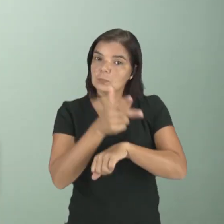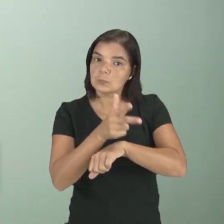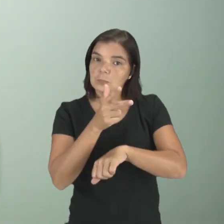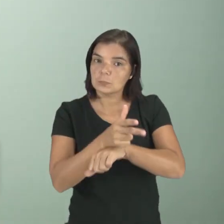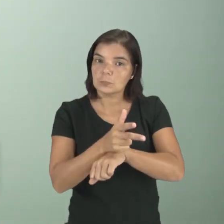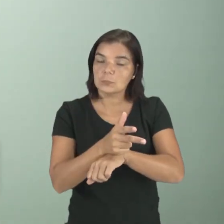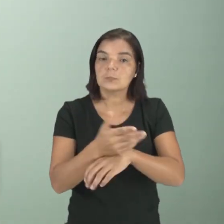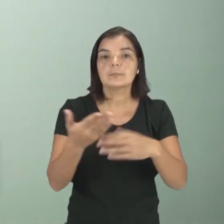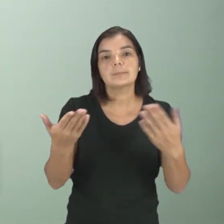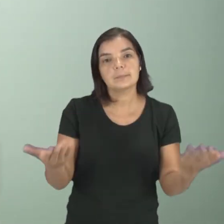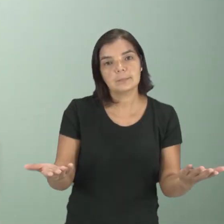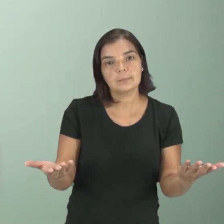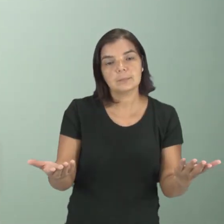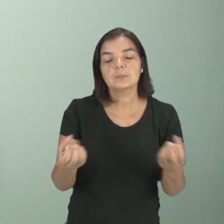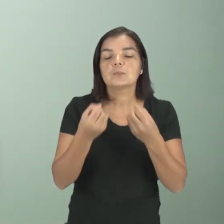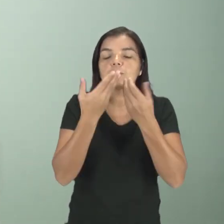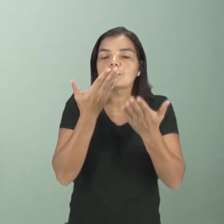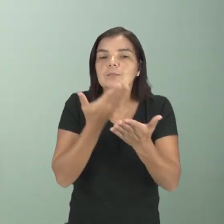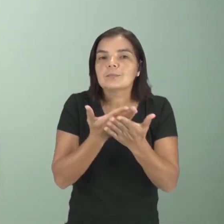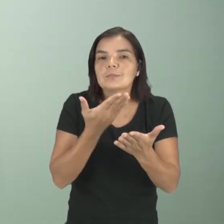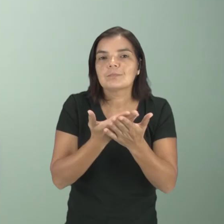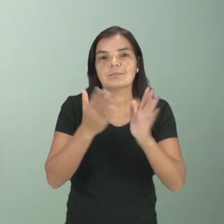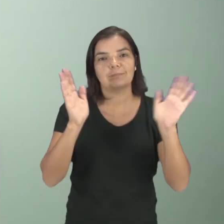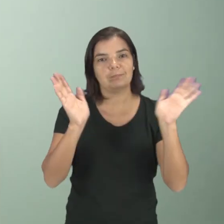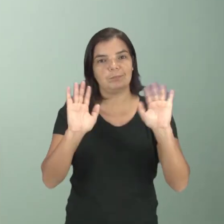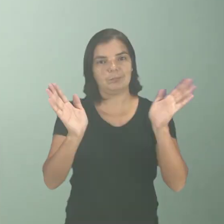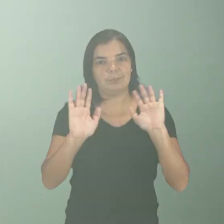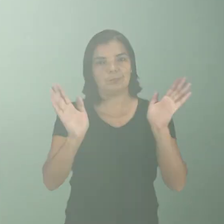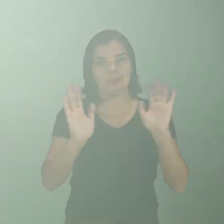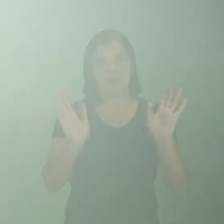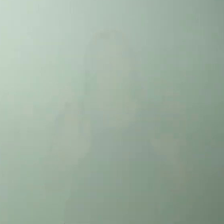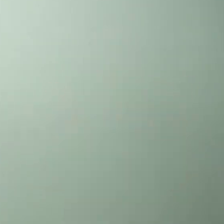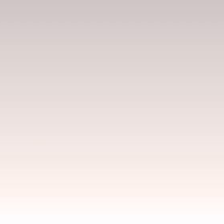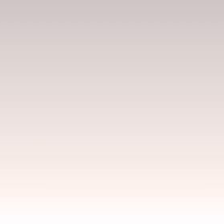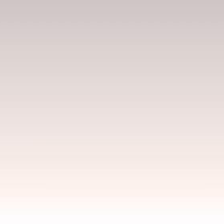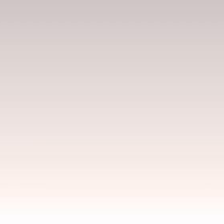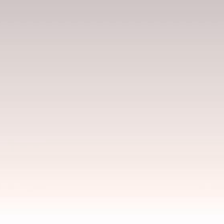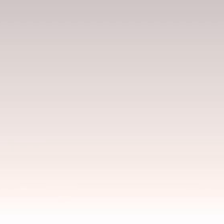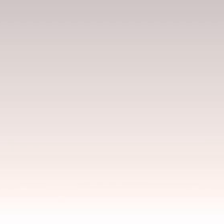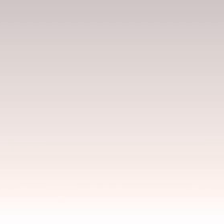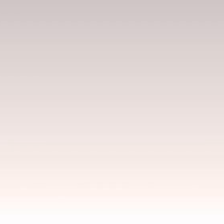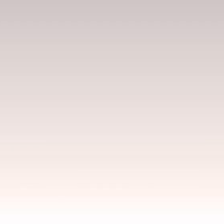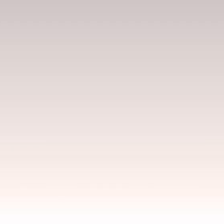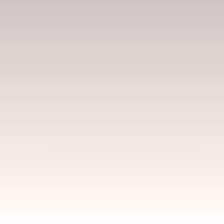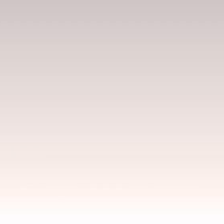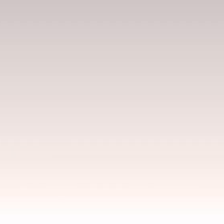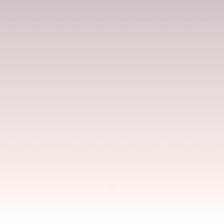videoaulas. Então, bons estudos e até a próxima, pessoal!